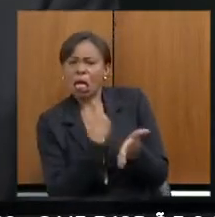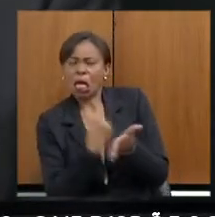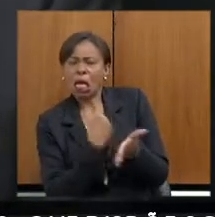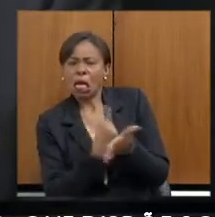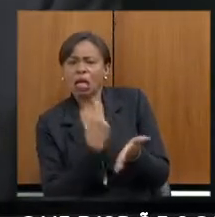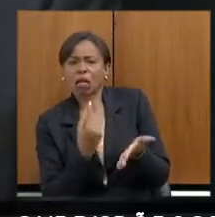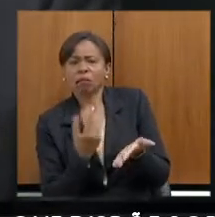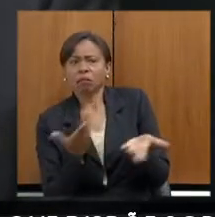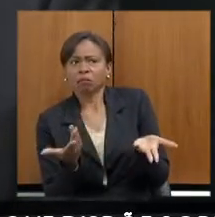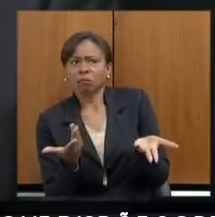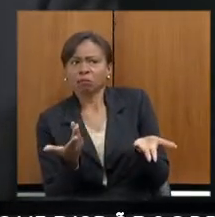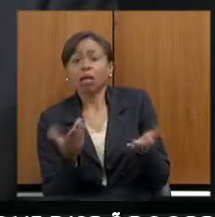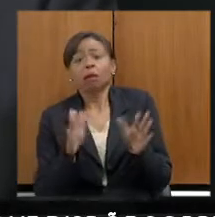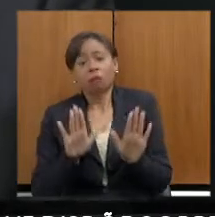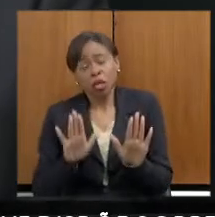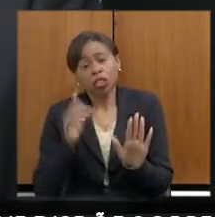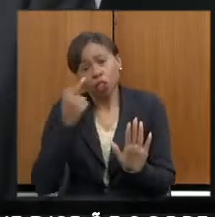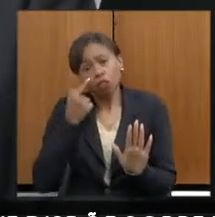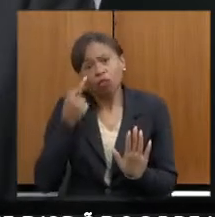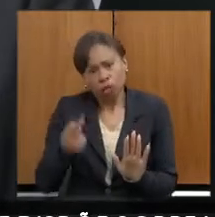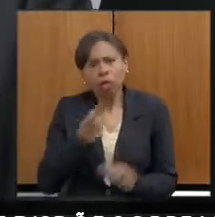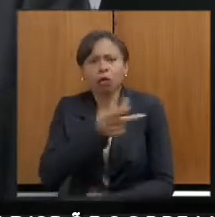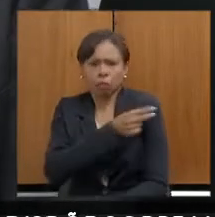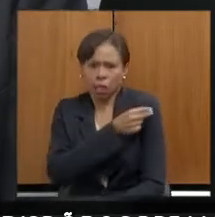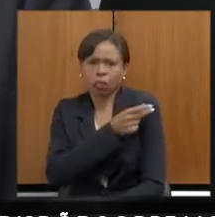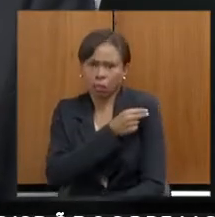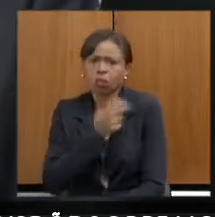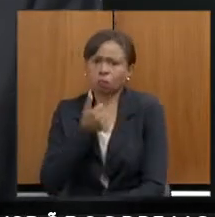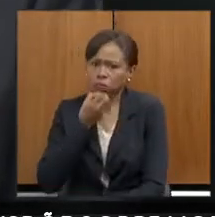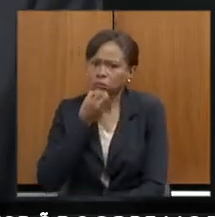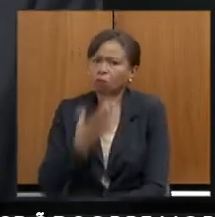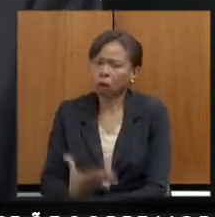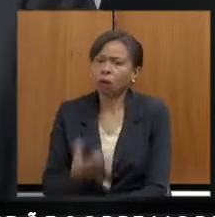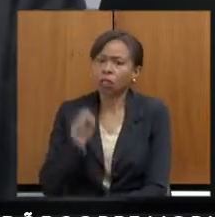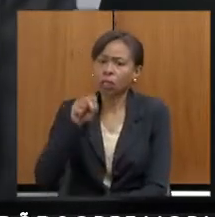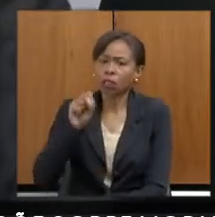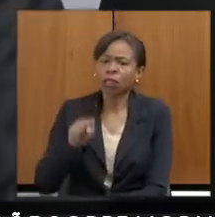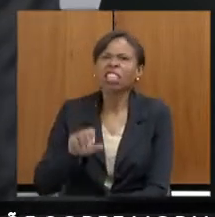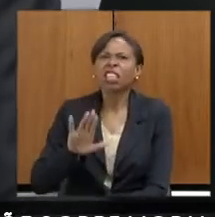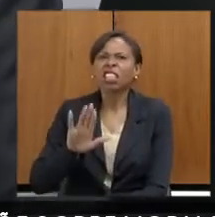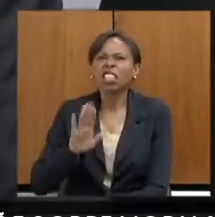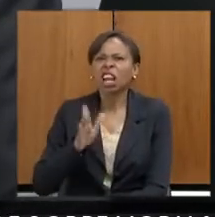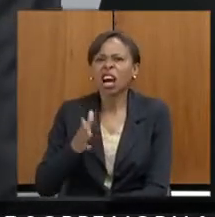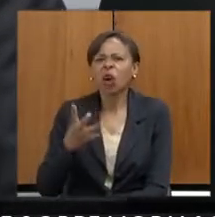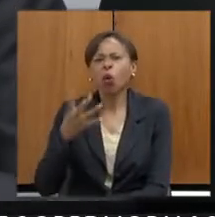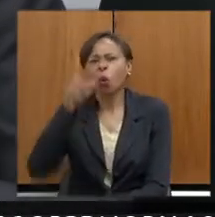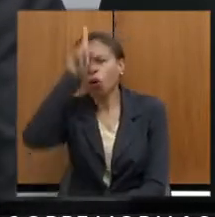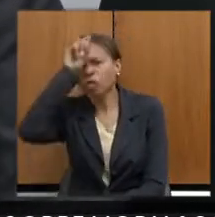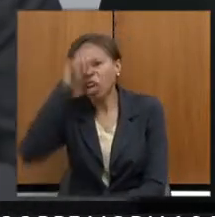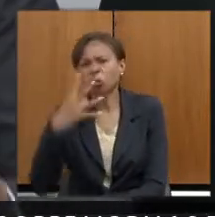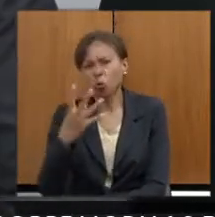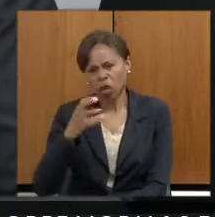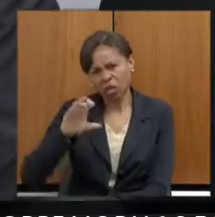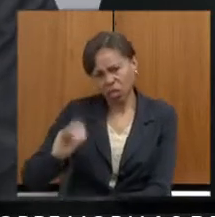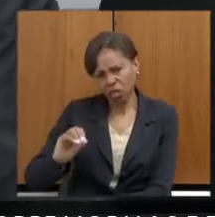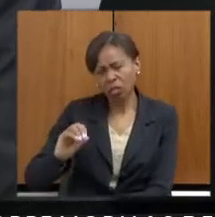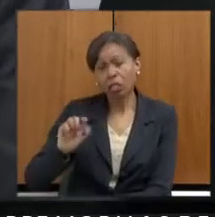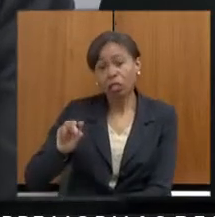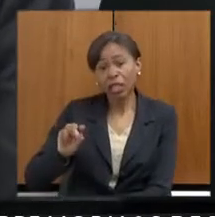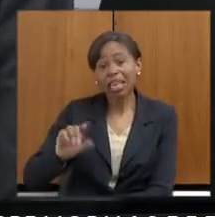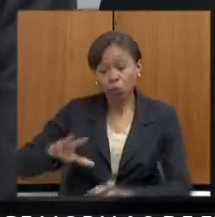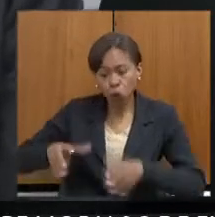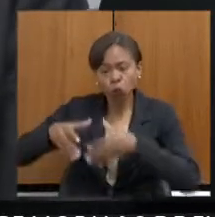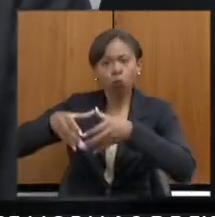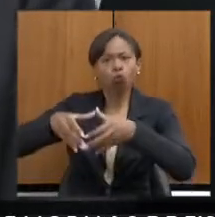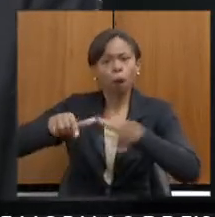te vê o efeito dela na prática né estive mais ou menos vegetando série de 40 hospitais para entender na Linha de